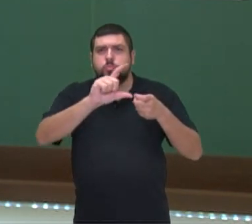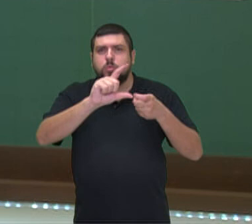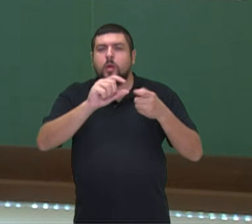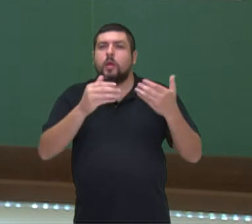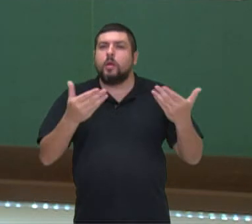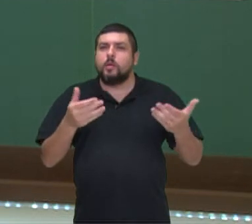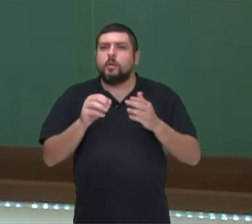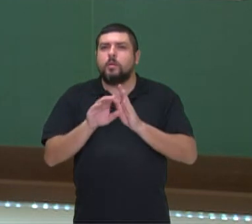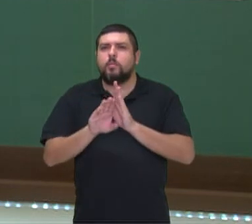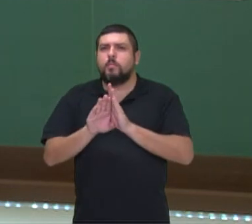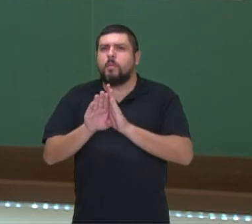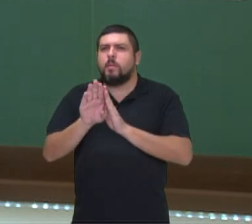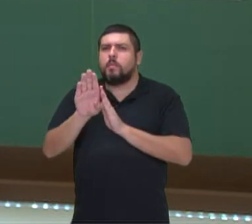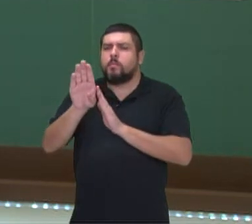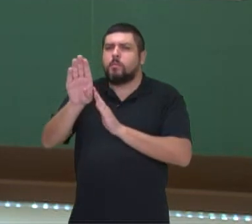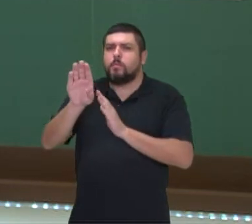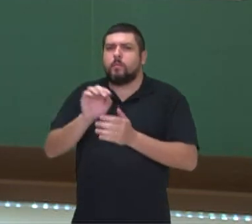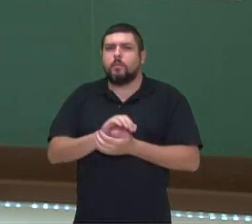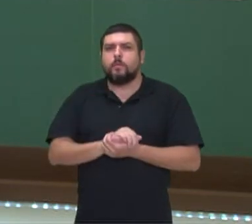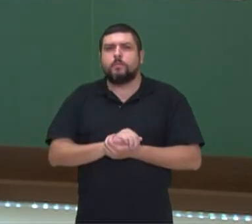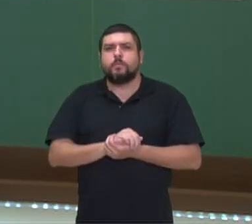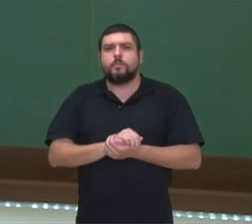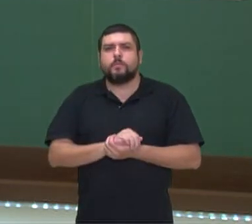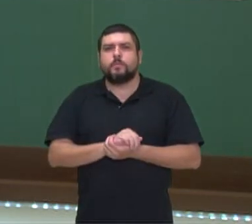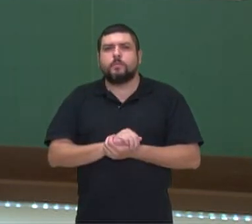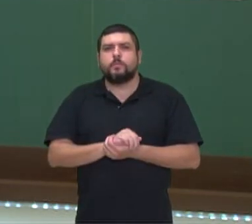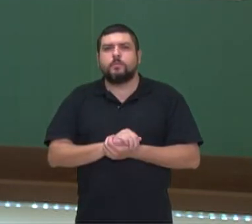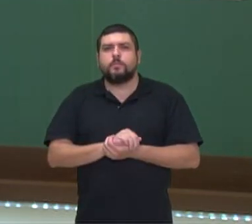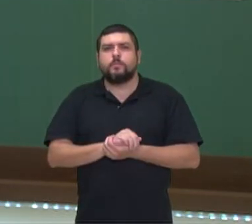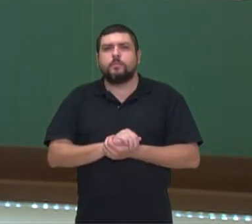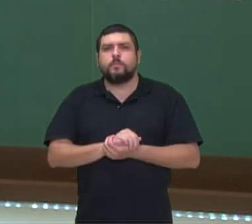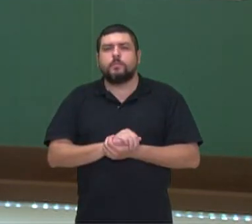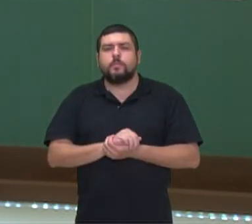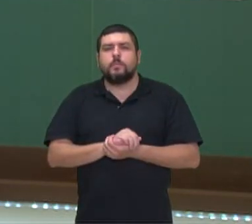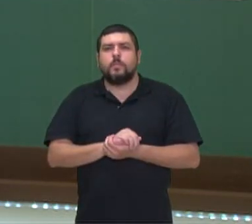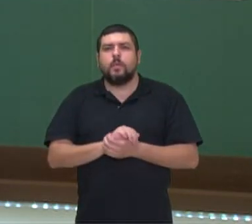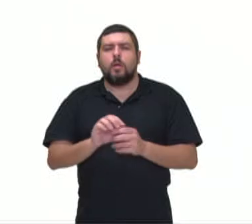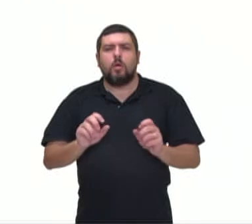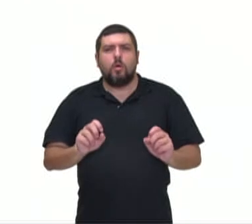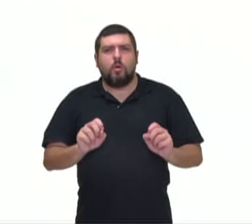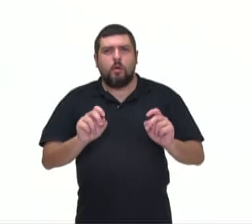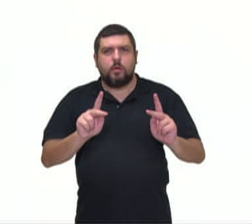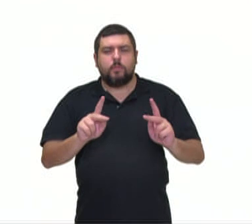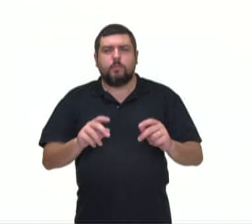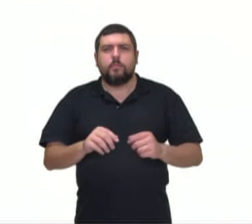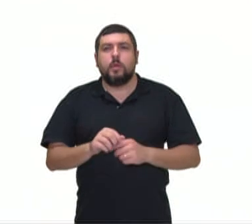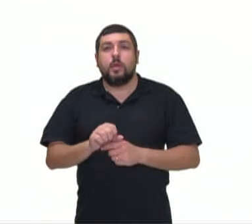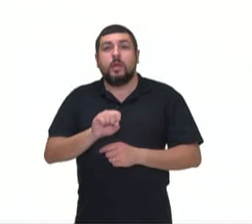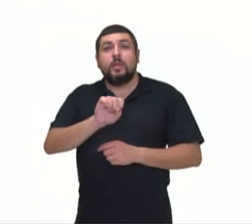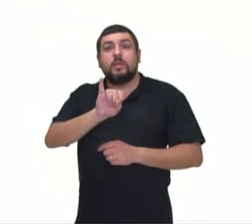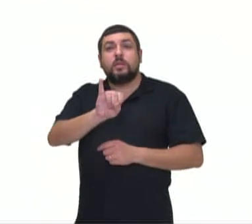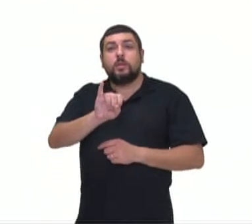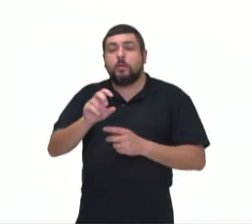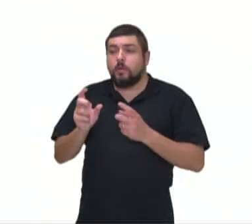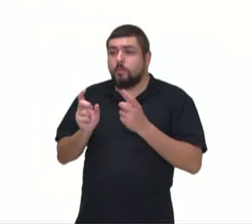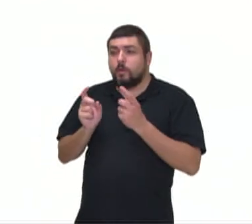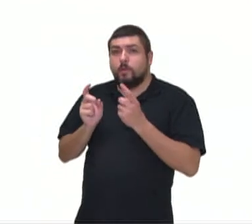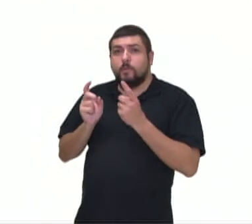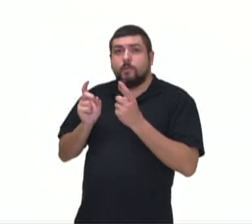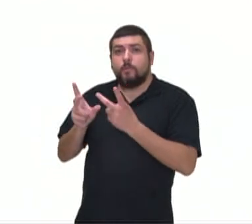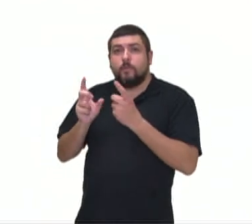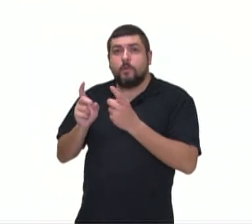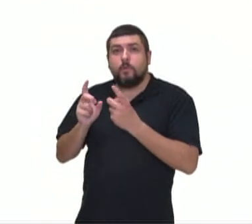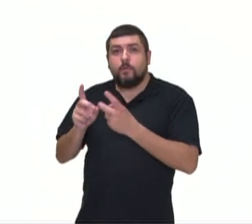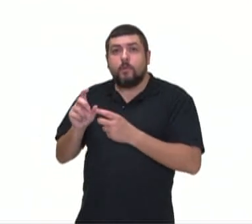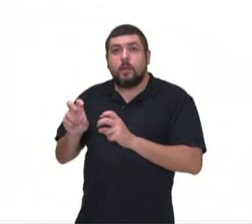reta crescente, tá? E agora, né, para a gente analisar isso, se ela vender 5 camisetas, ela não terá